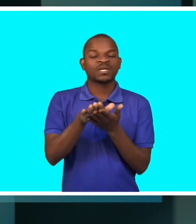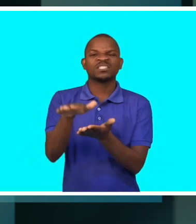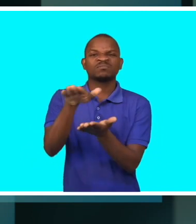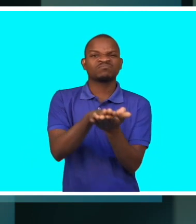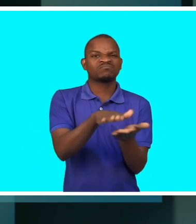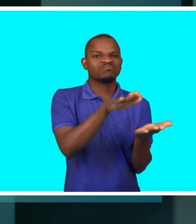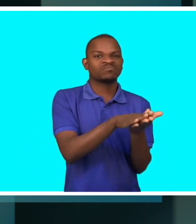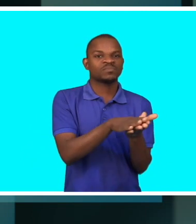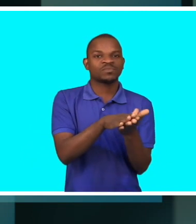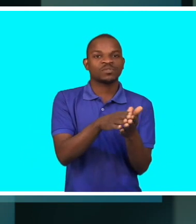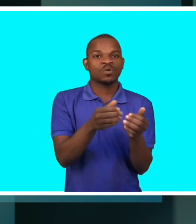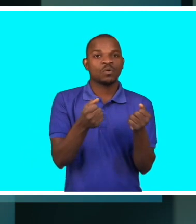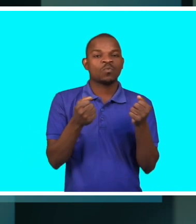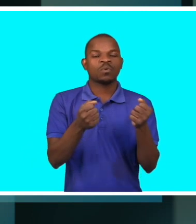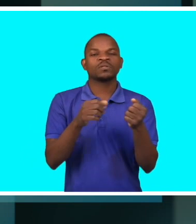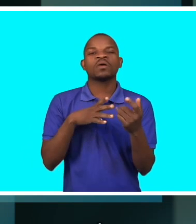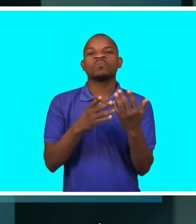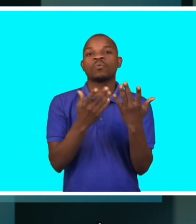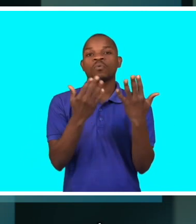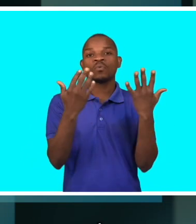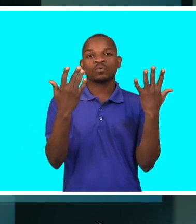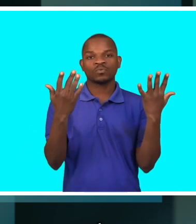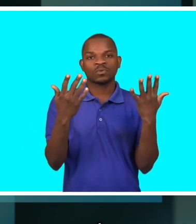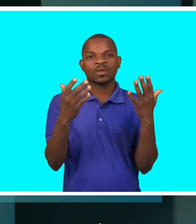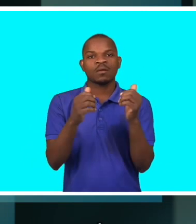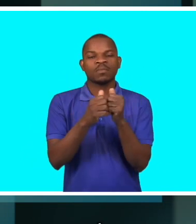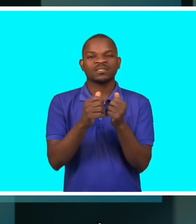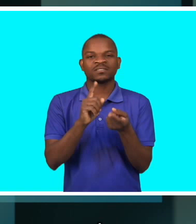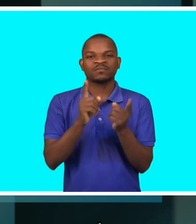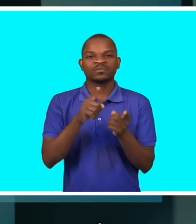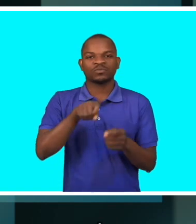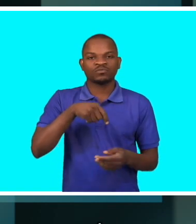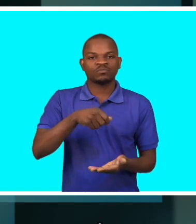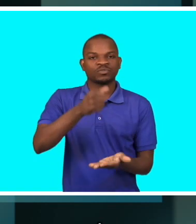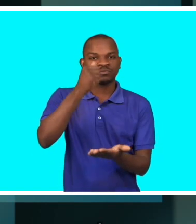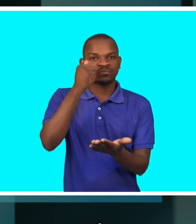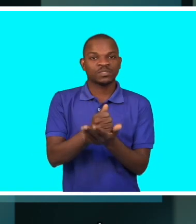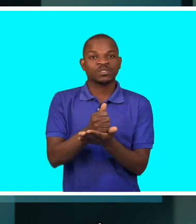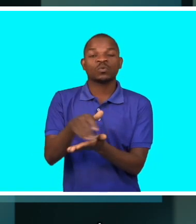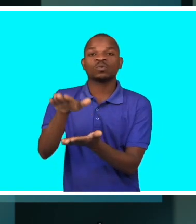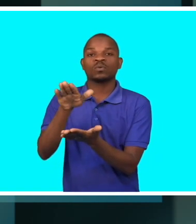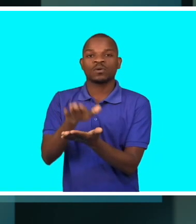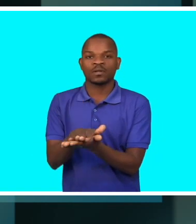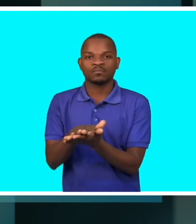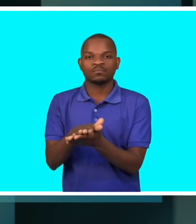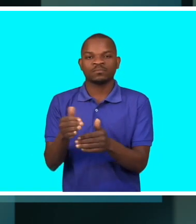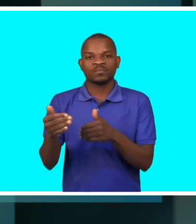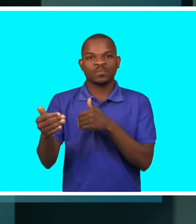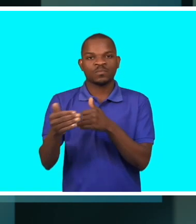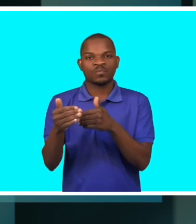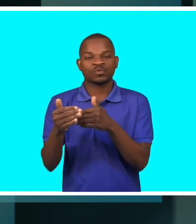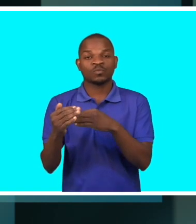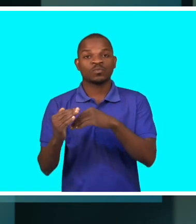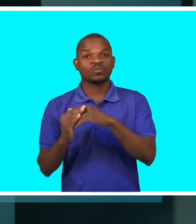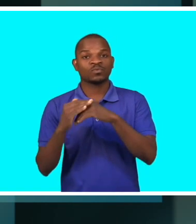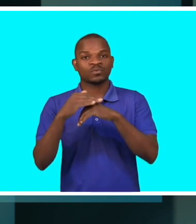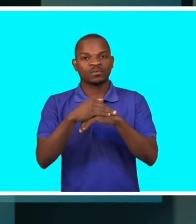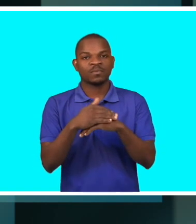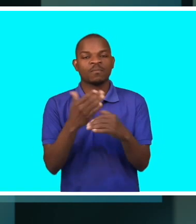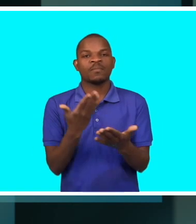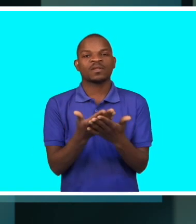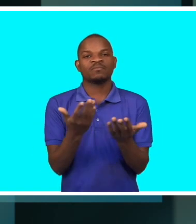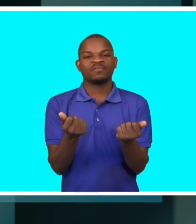a espaços de parqueamento, temos de sobra. É uma questão apenas de determinar quais são os locais, obviamente, próximos das rampas,